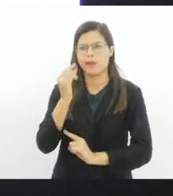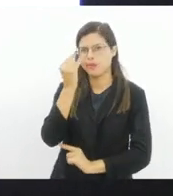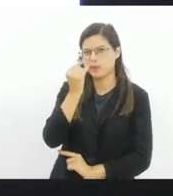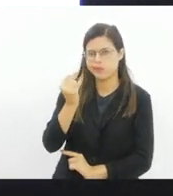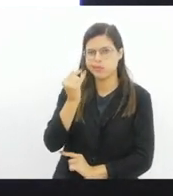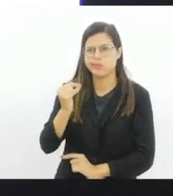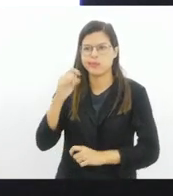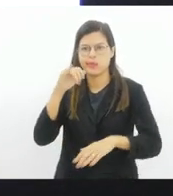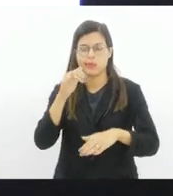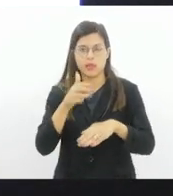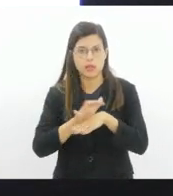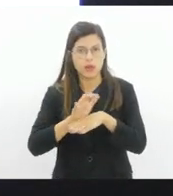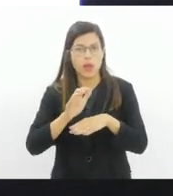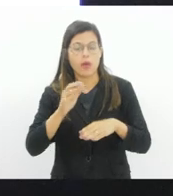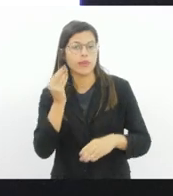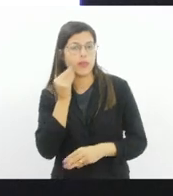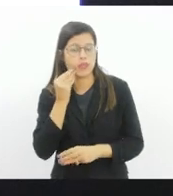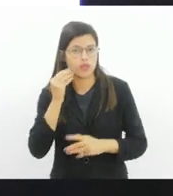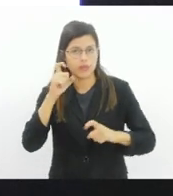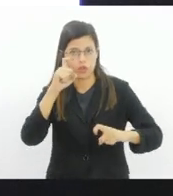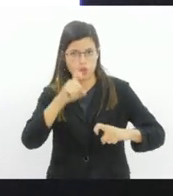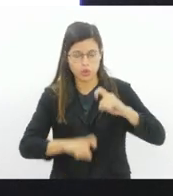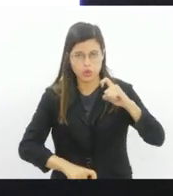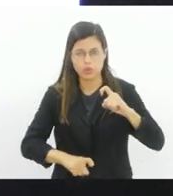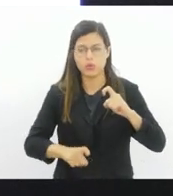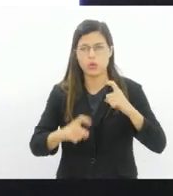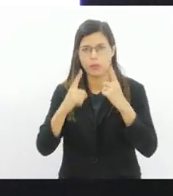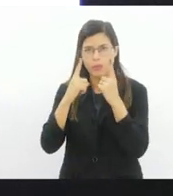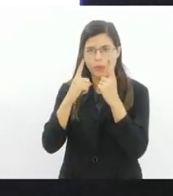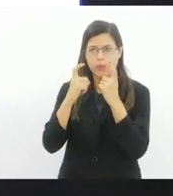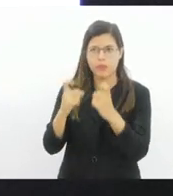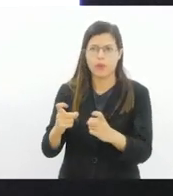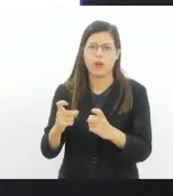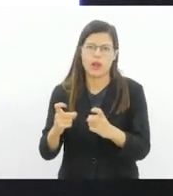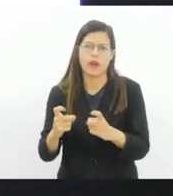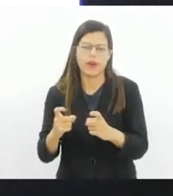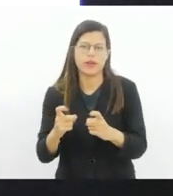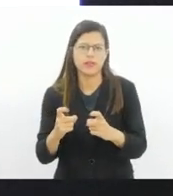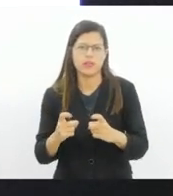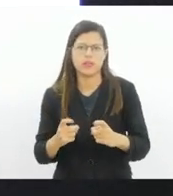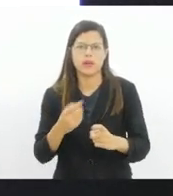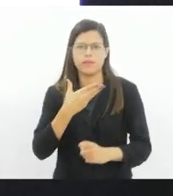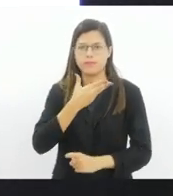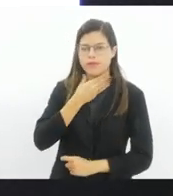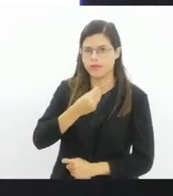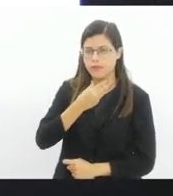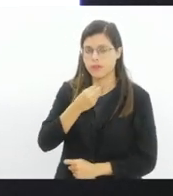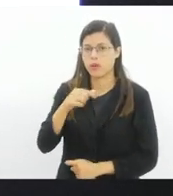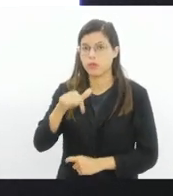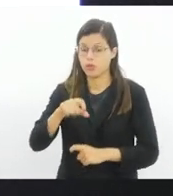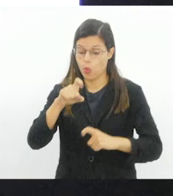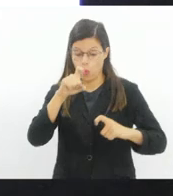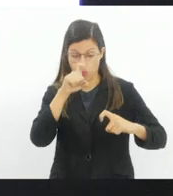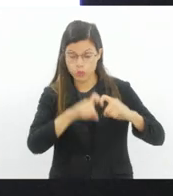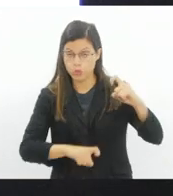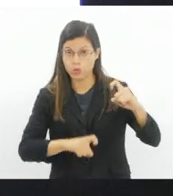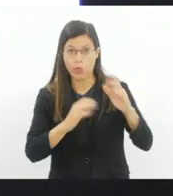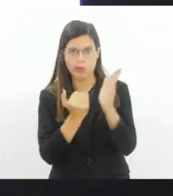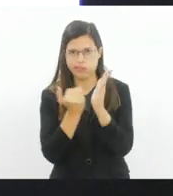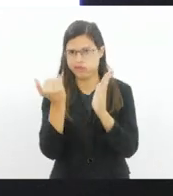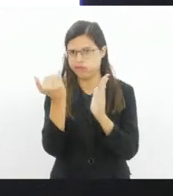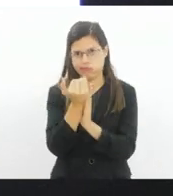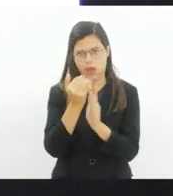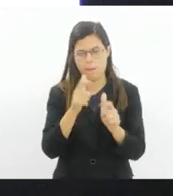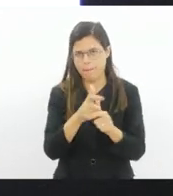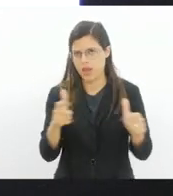sexual, tentativa de estupro e violação sexual mediante fraude, o estupro foi preponderante.